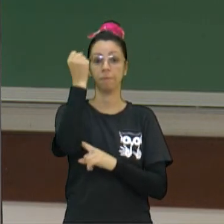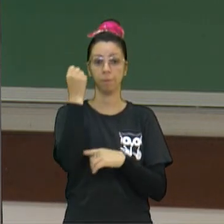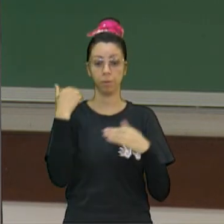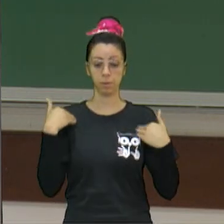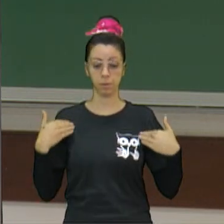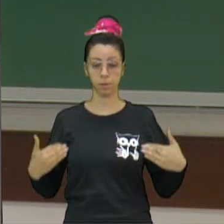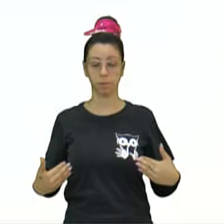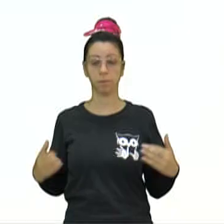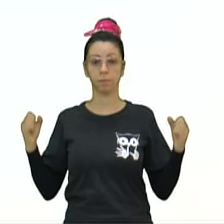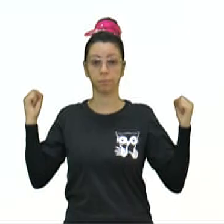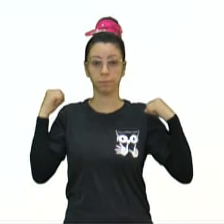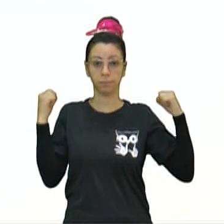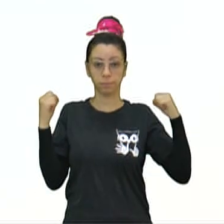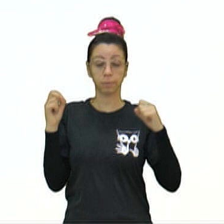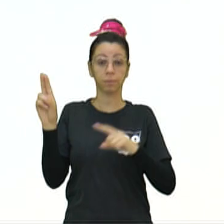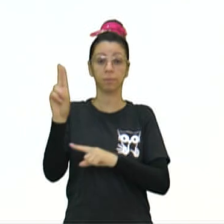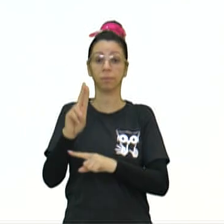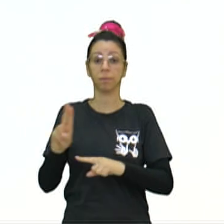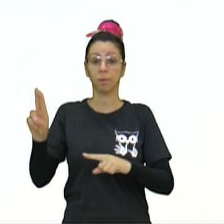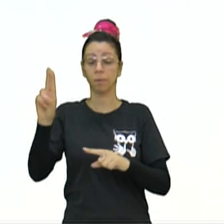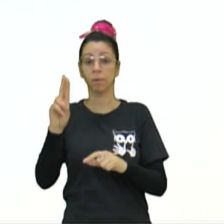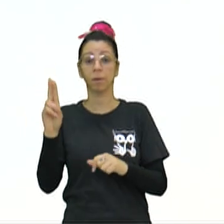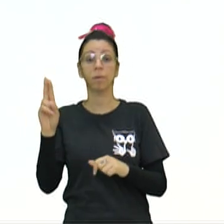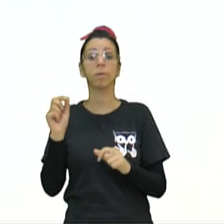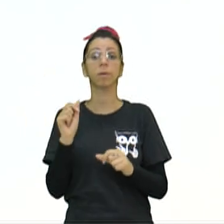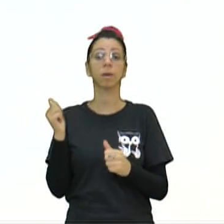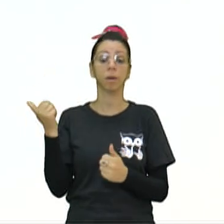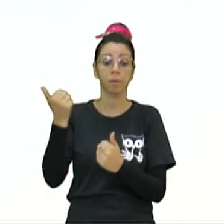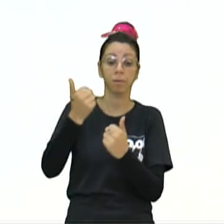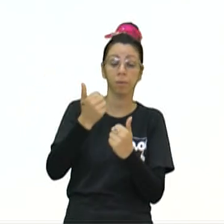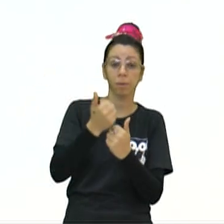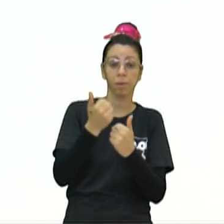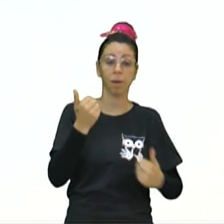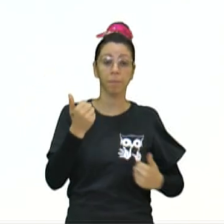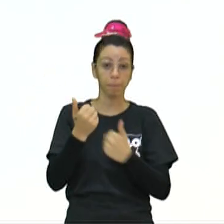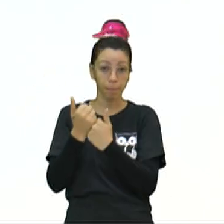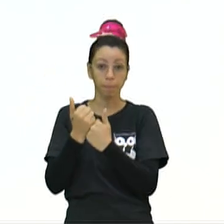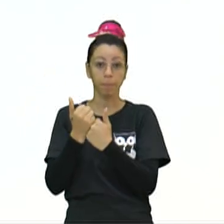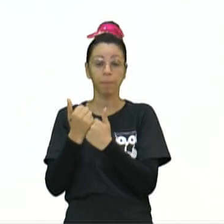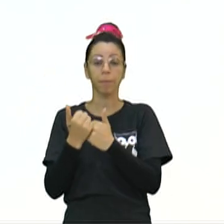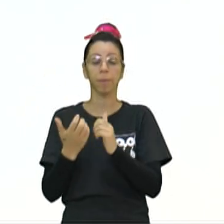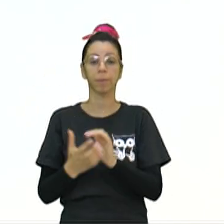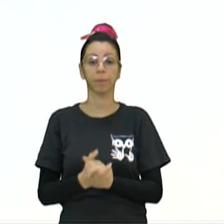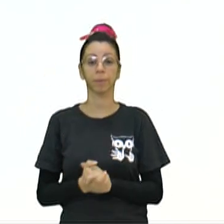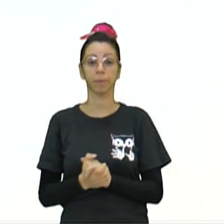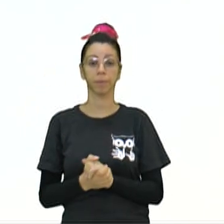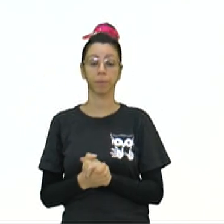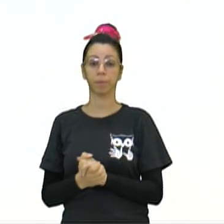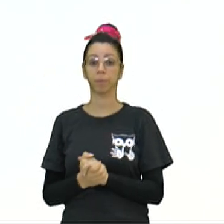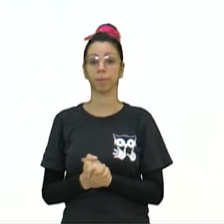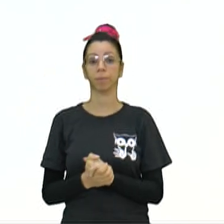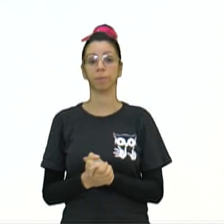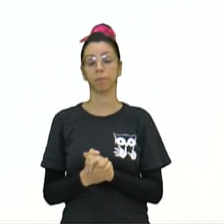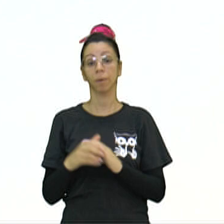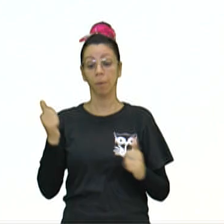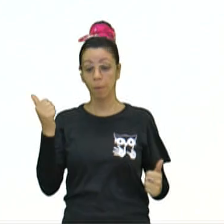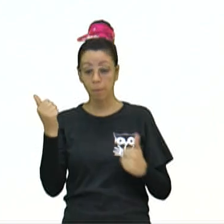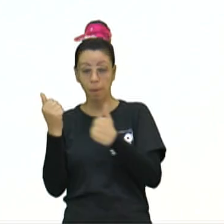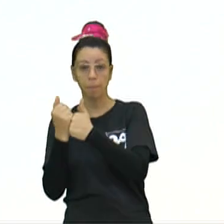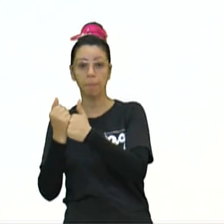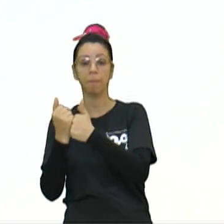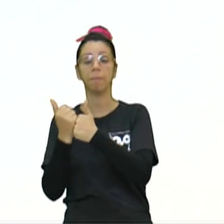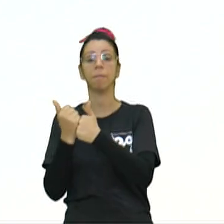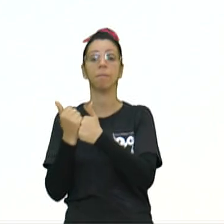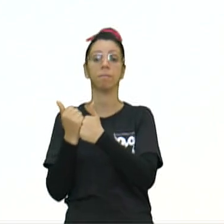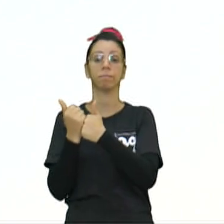são usados como assistência durante o movimento, que é o que acontece com os equipamentos, né? Então, eles são utilizados como